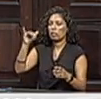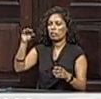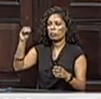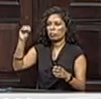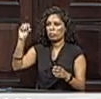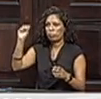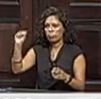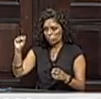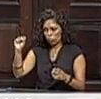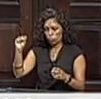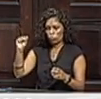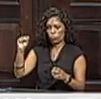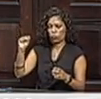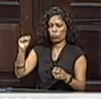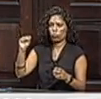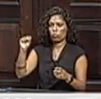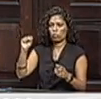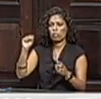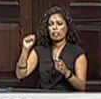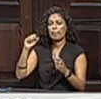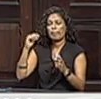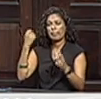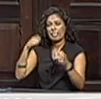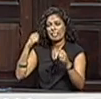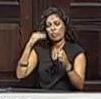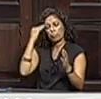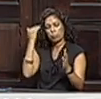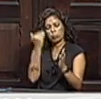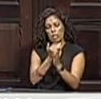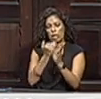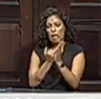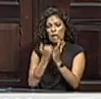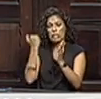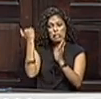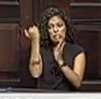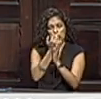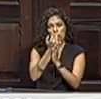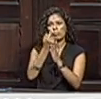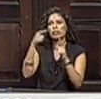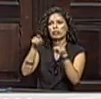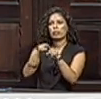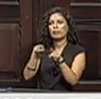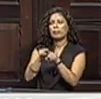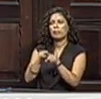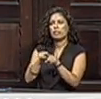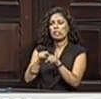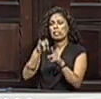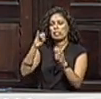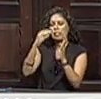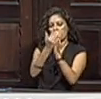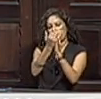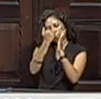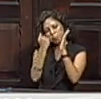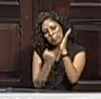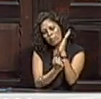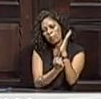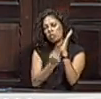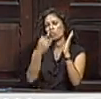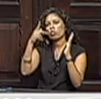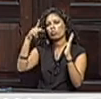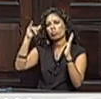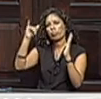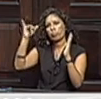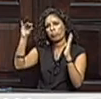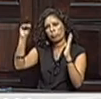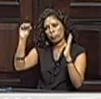Legislativa diz que não admite. Então eu peço, senhor presidente, a aprovação dessa pequena expressão para que o Poder Legislativo,